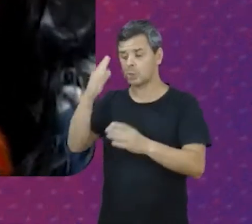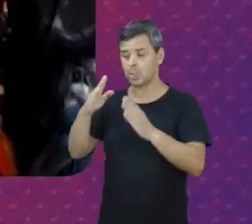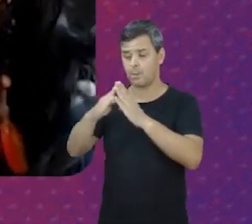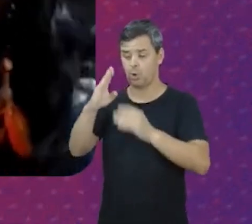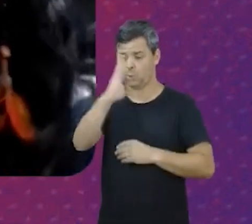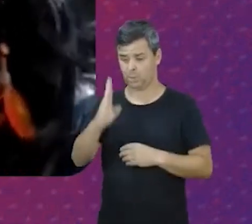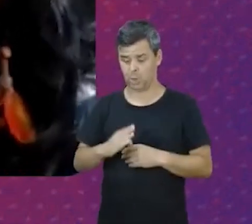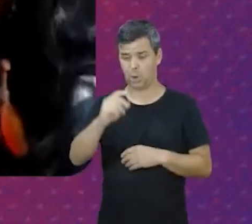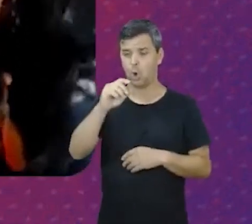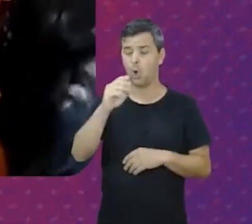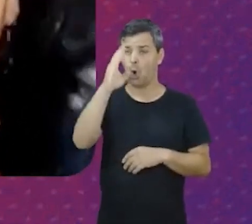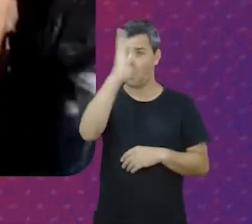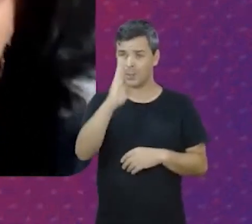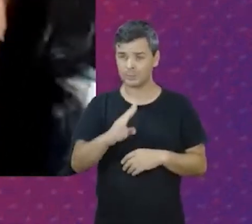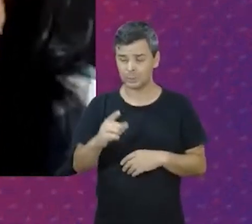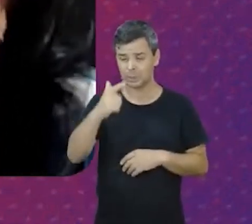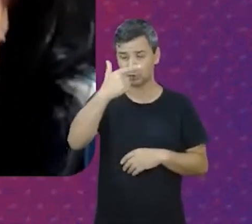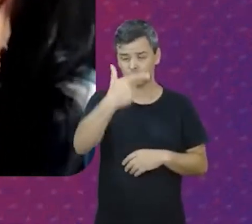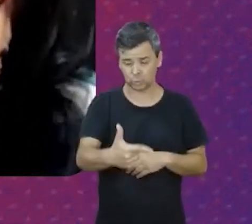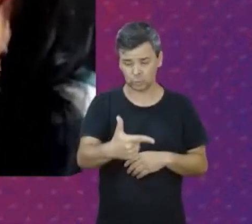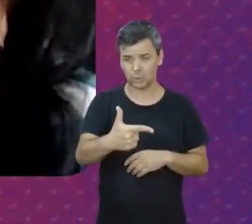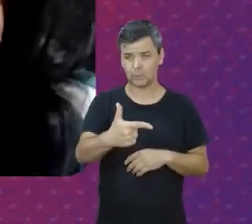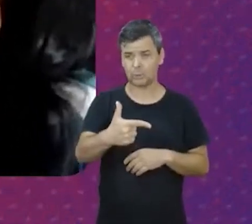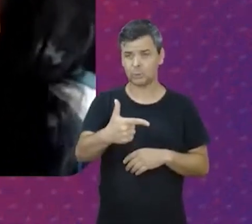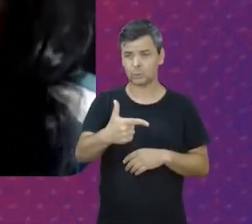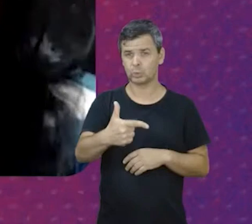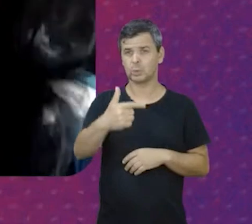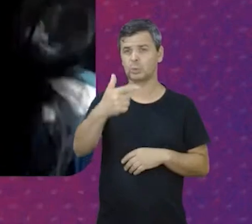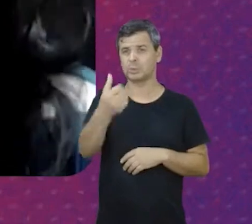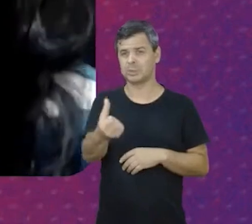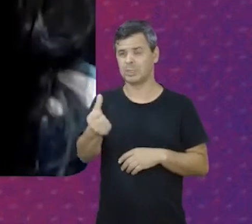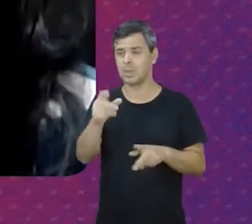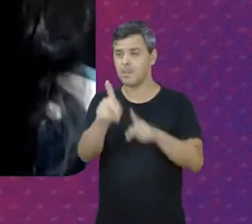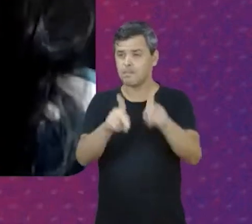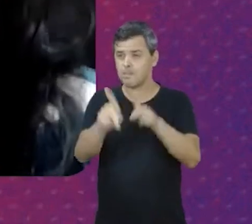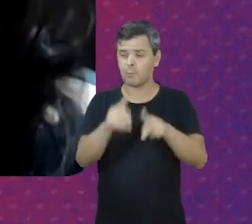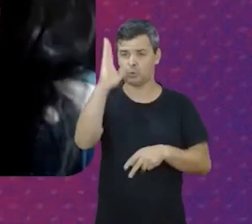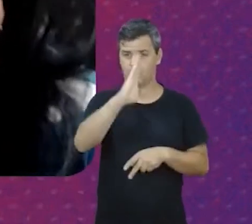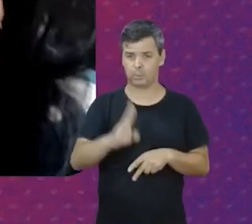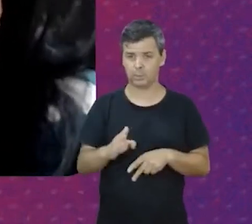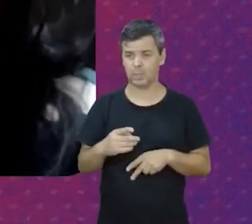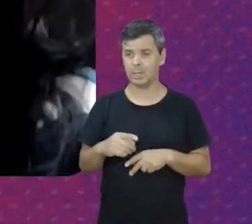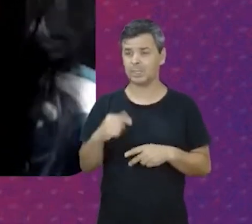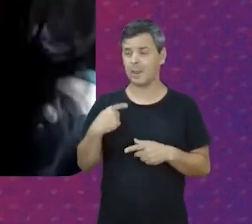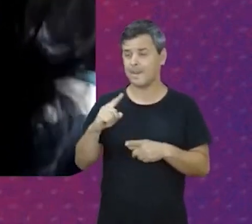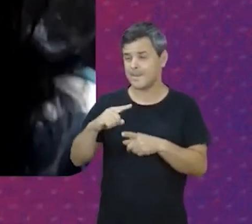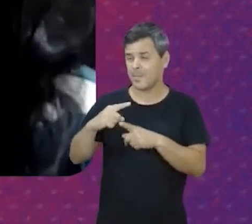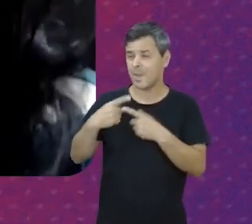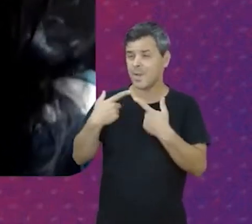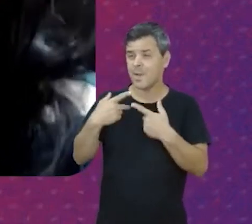O Brasil tem mais de 266 povos indígenas, né, que falam mais